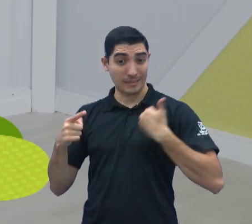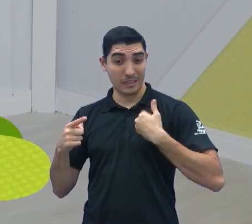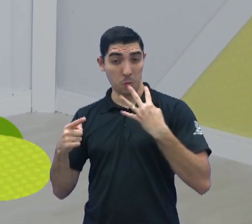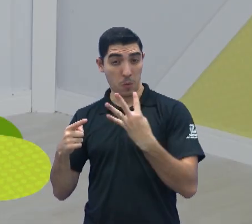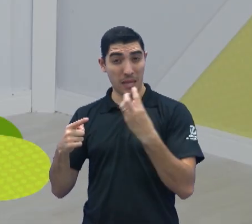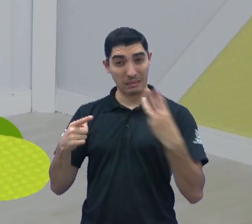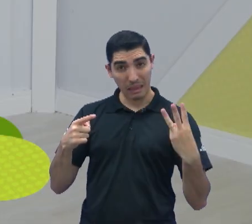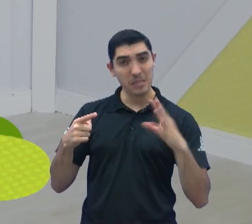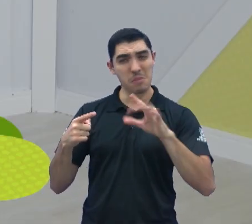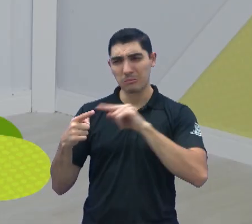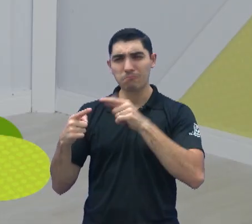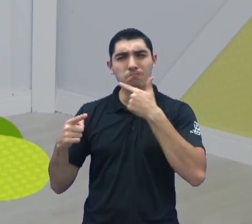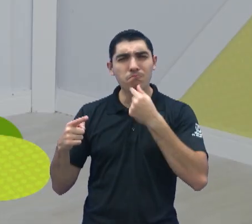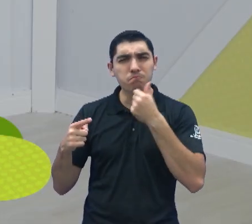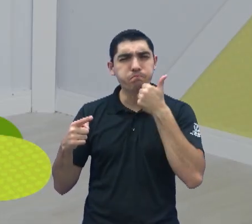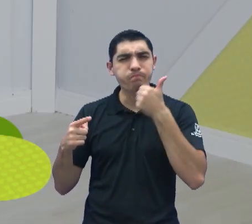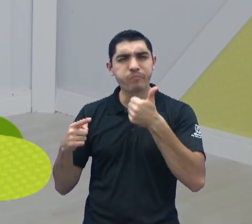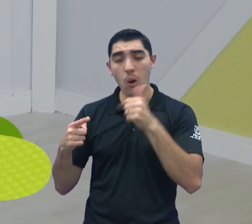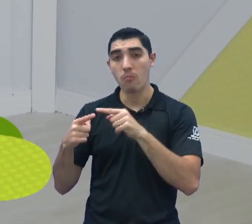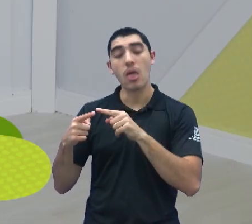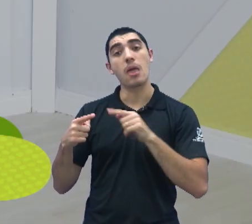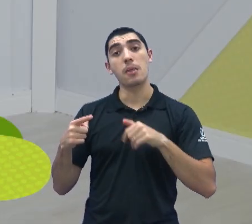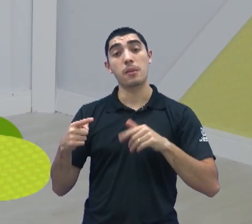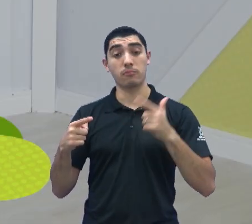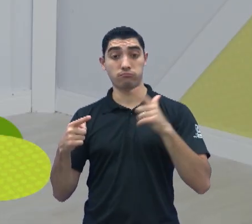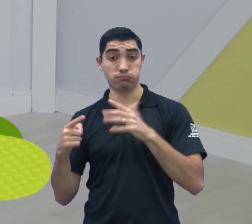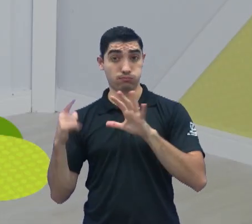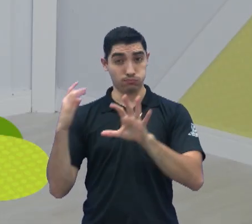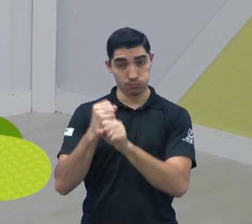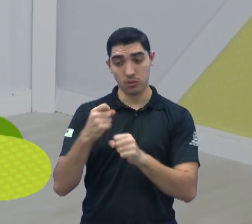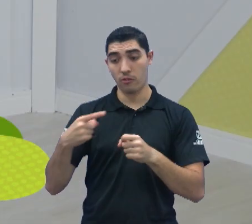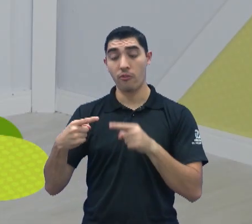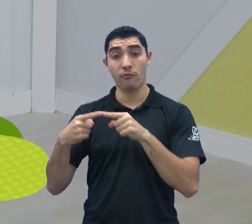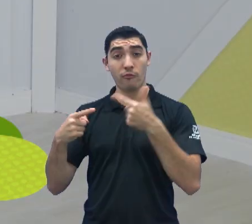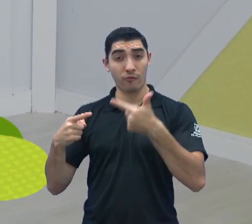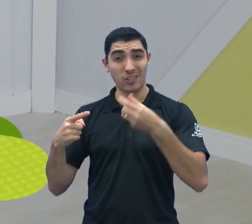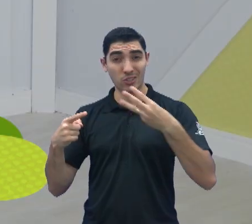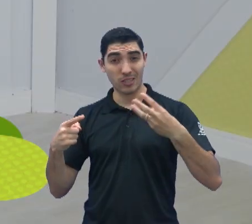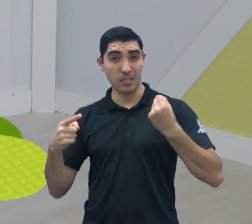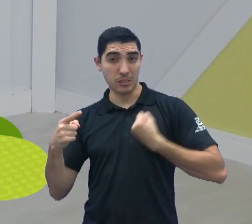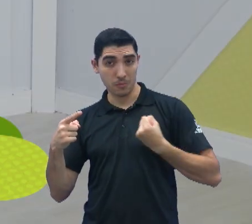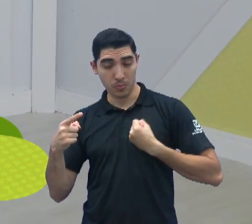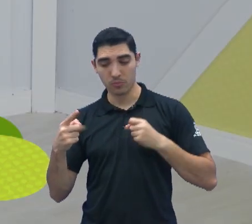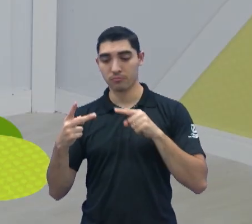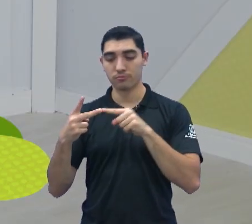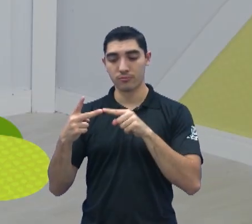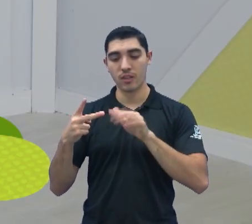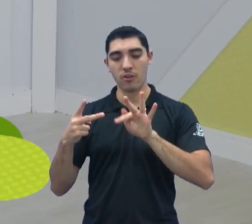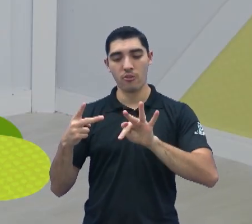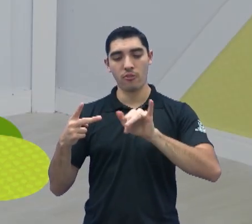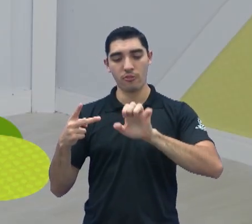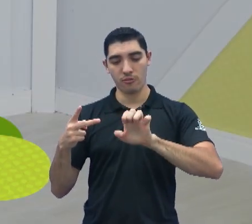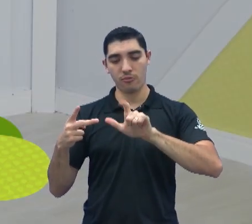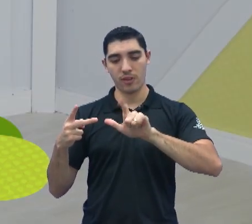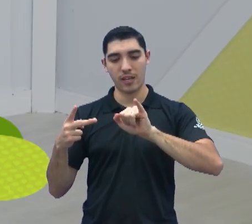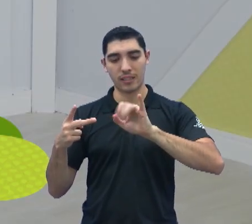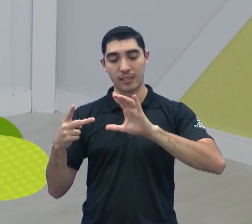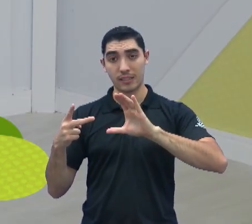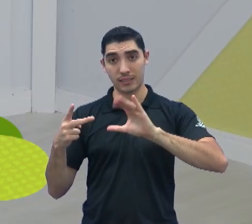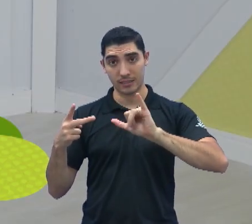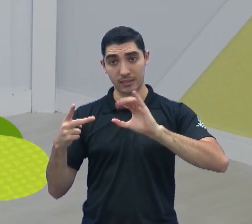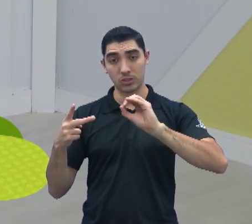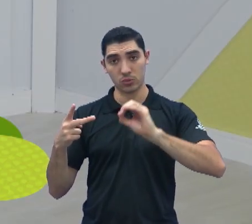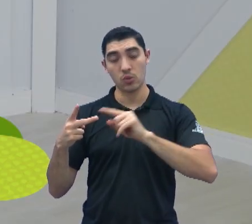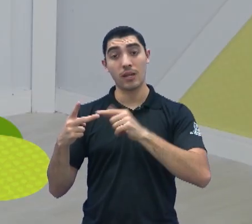de menino. Cestinha da partida com 23 pontos e 4 assistências, seguido pelo Felício, ex-NBA, com